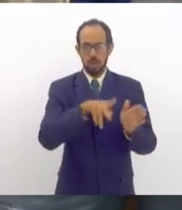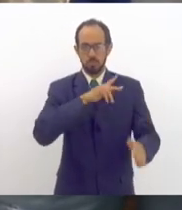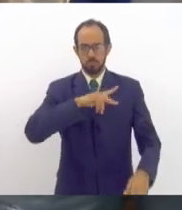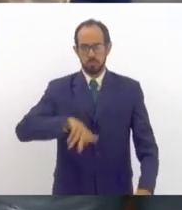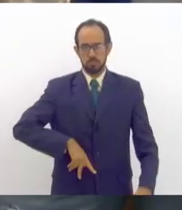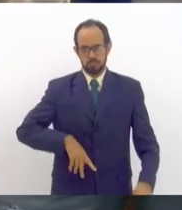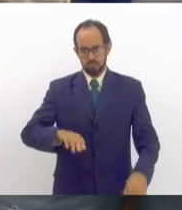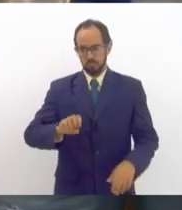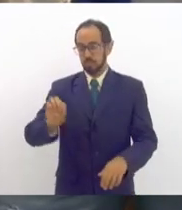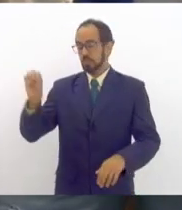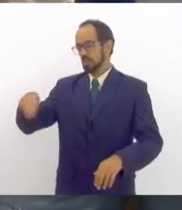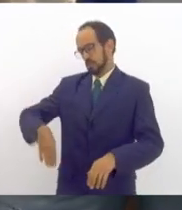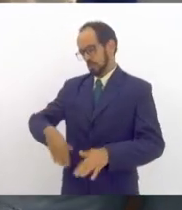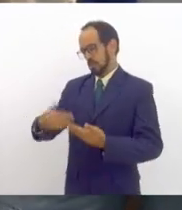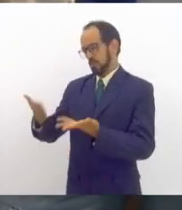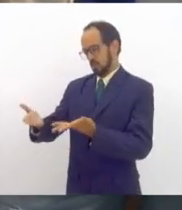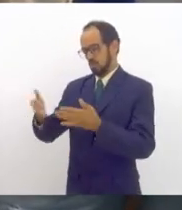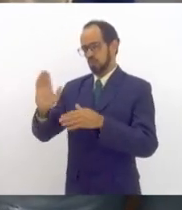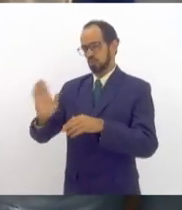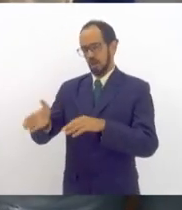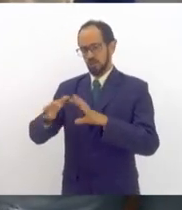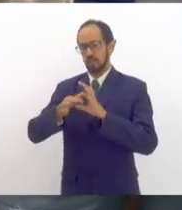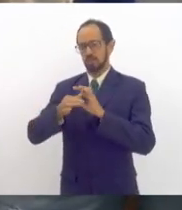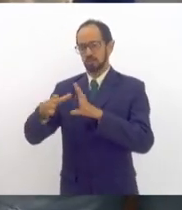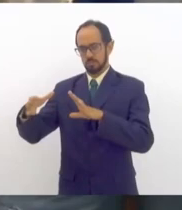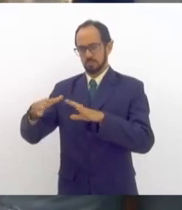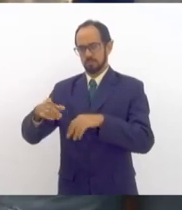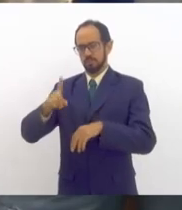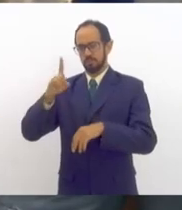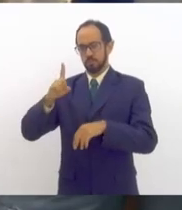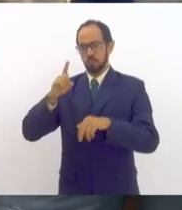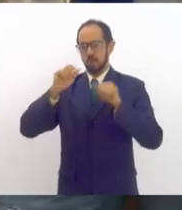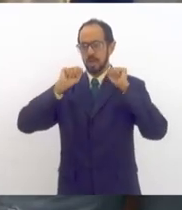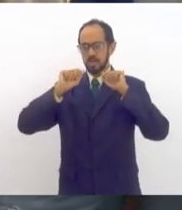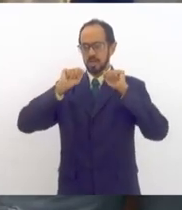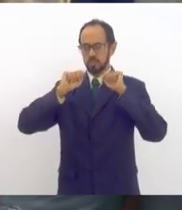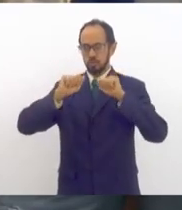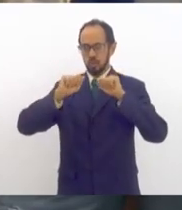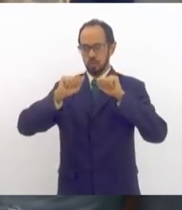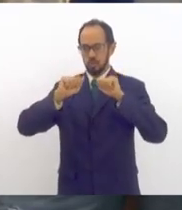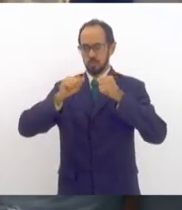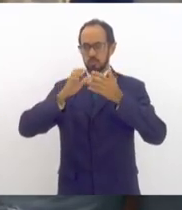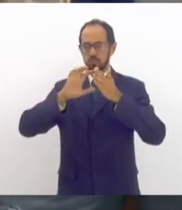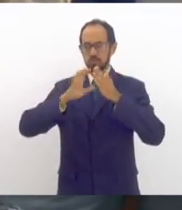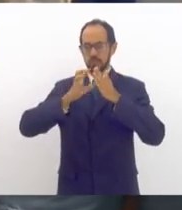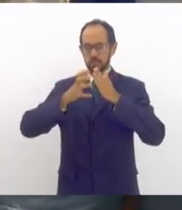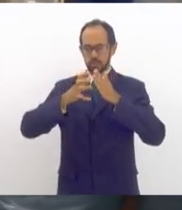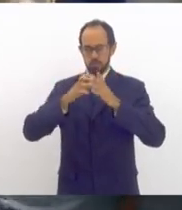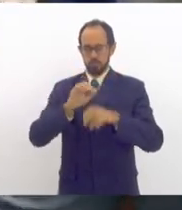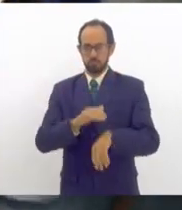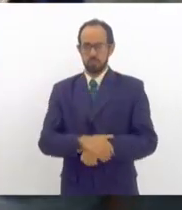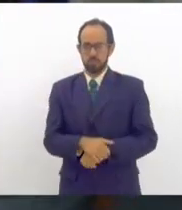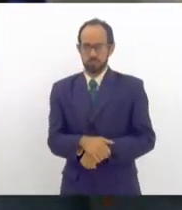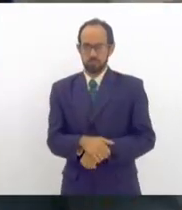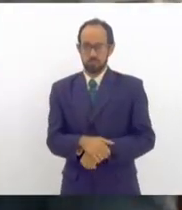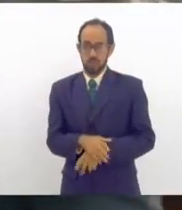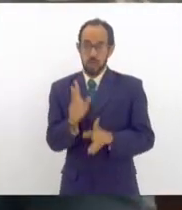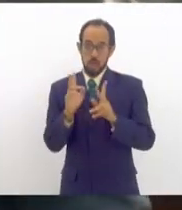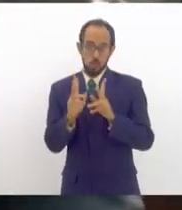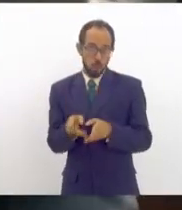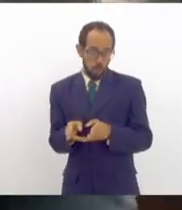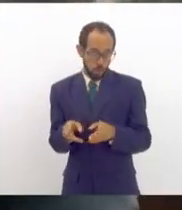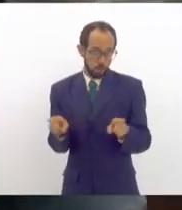sendo liberado um assessor por bancada na mesma linha